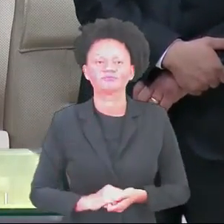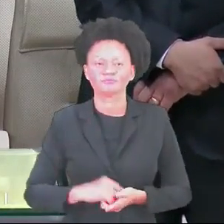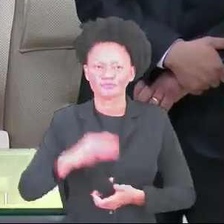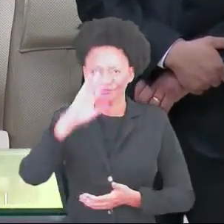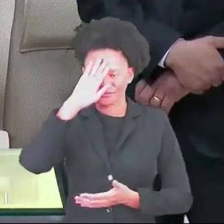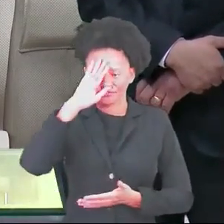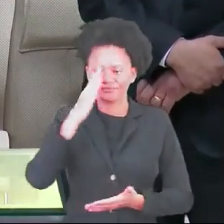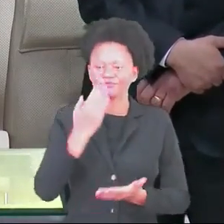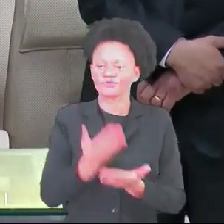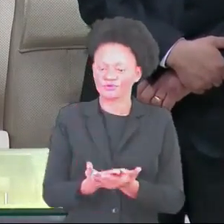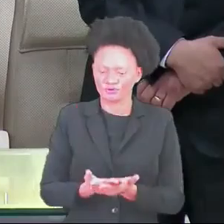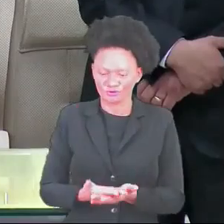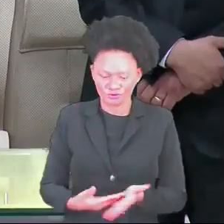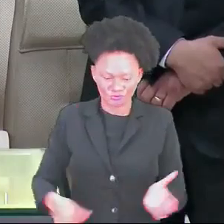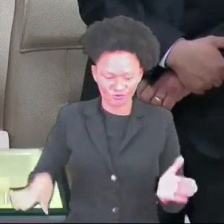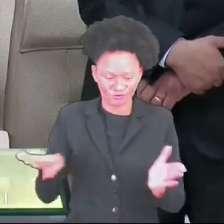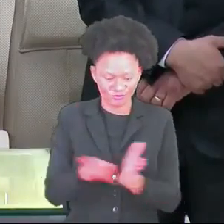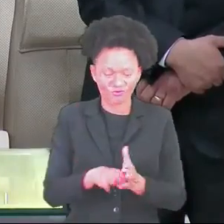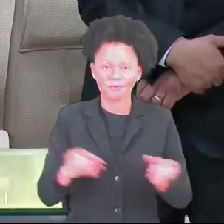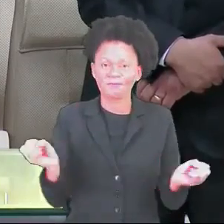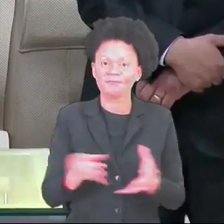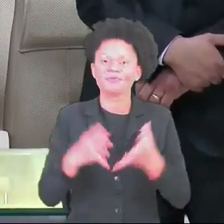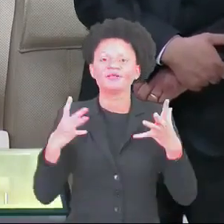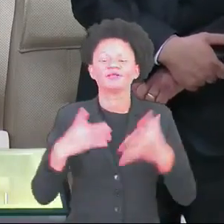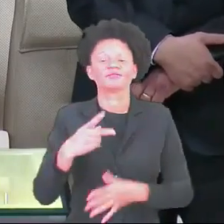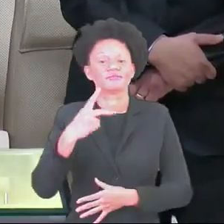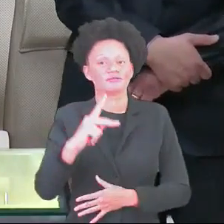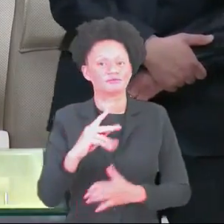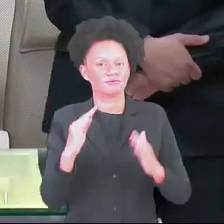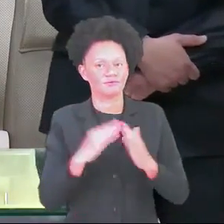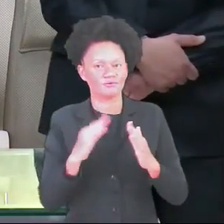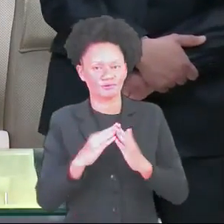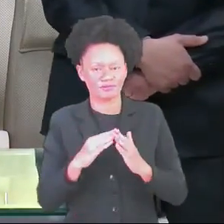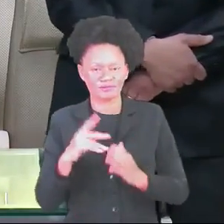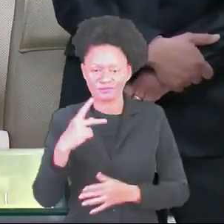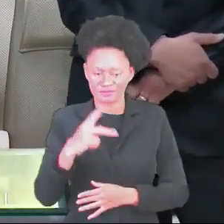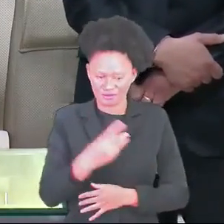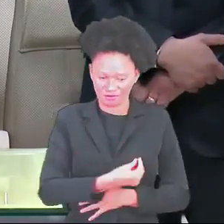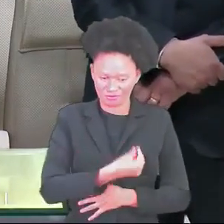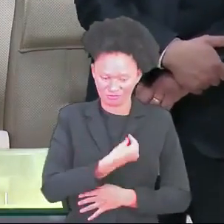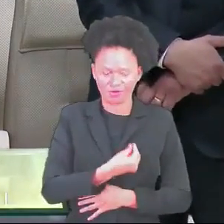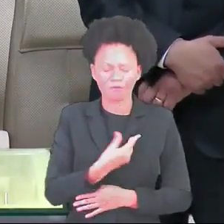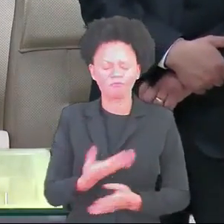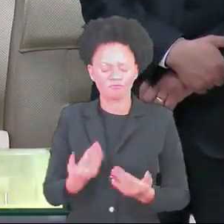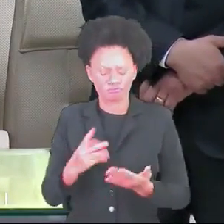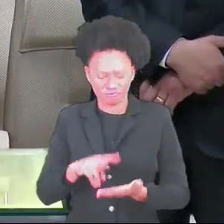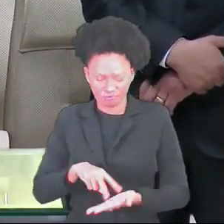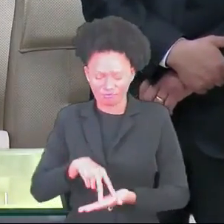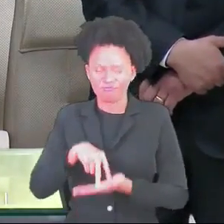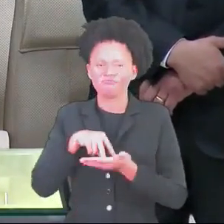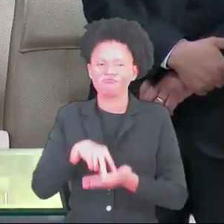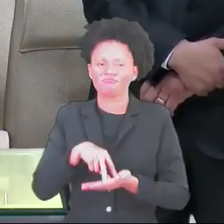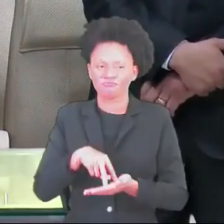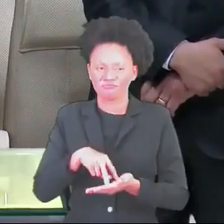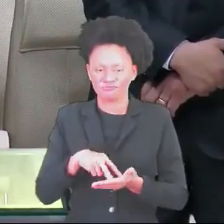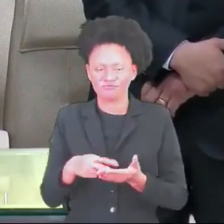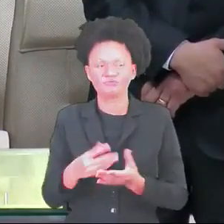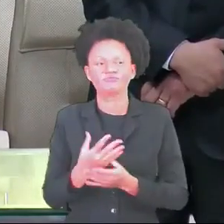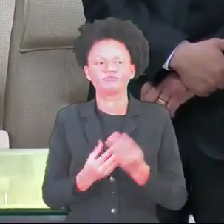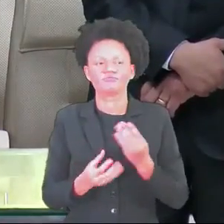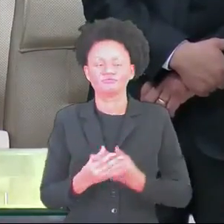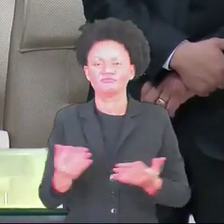creem que hoje chegou um milagre na sua casa e na sua vida? Por favor, coloque de pé, levante as suas duas mãos.